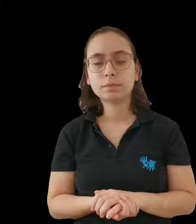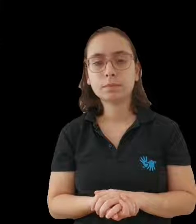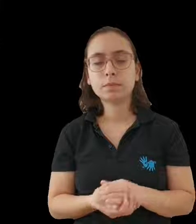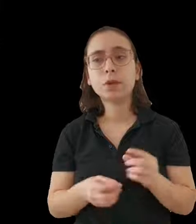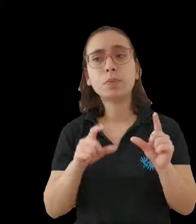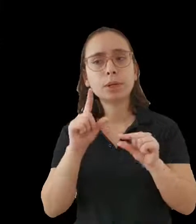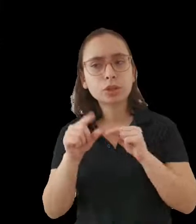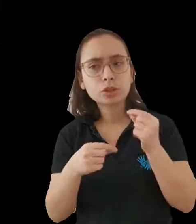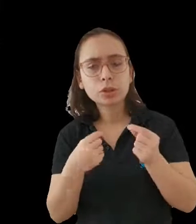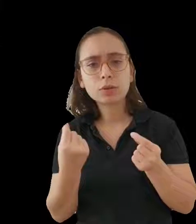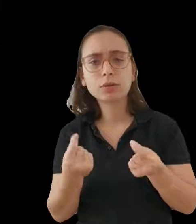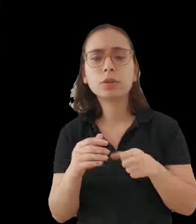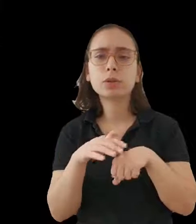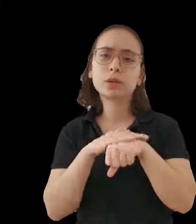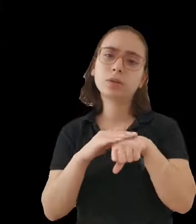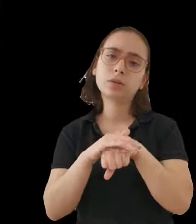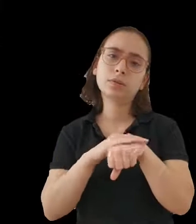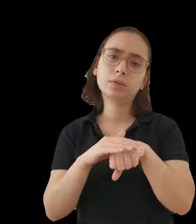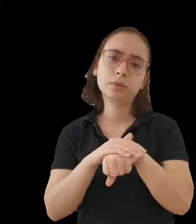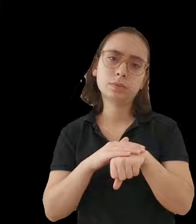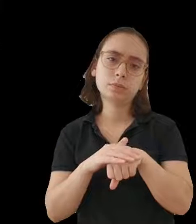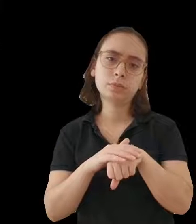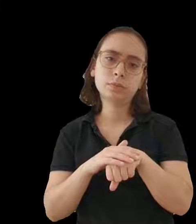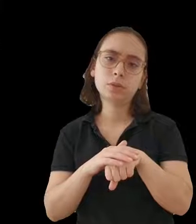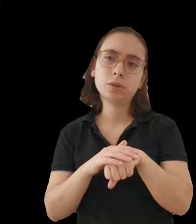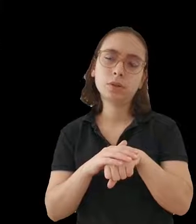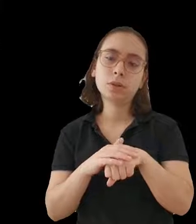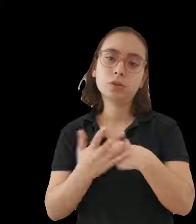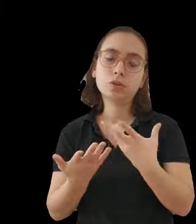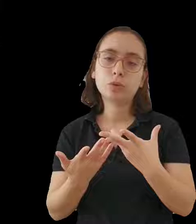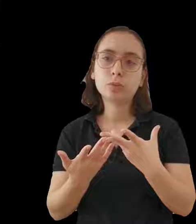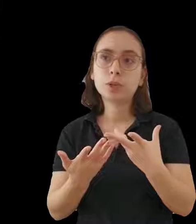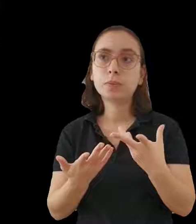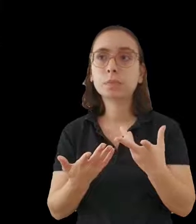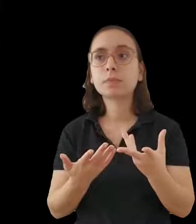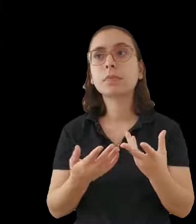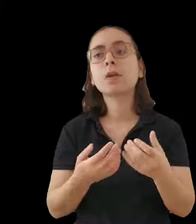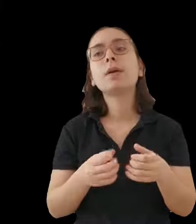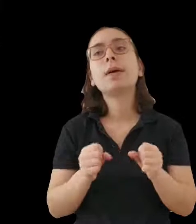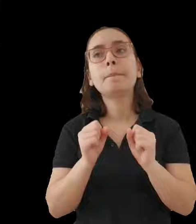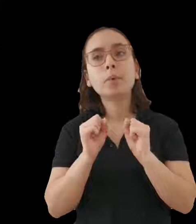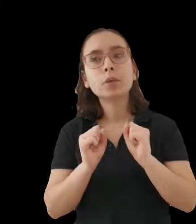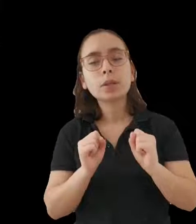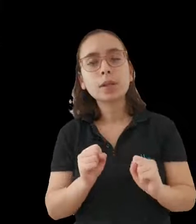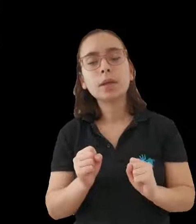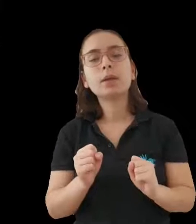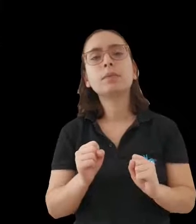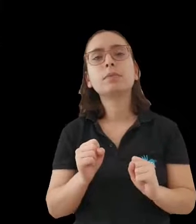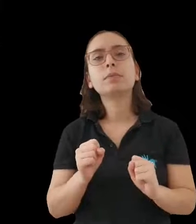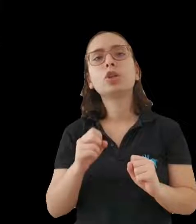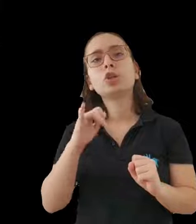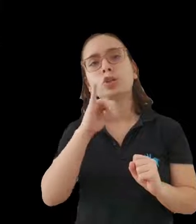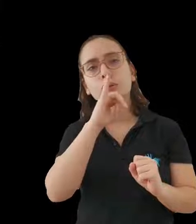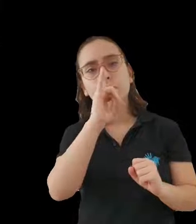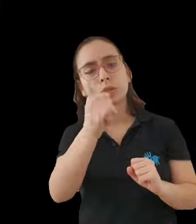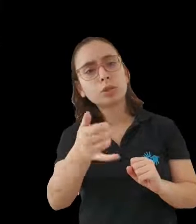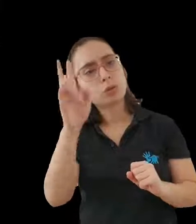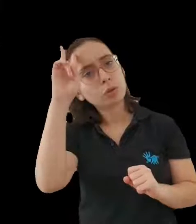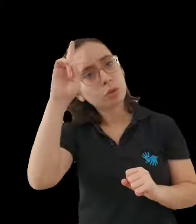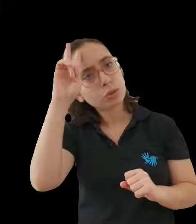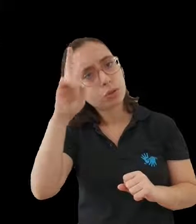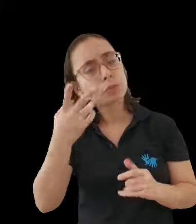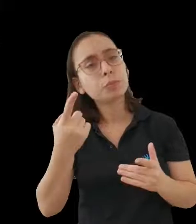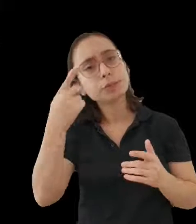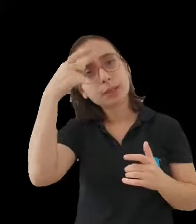essa é uma questão que eu queria muito conversar com vocês sobre a autonomia do contador de histórias, tá? Para